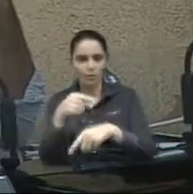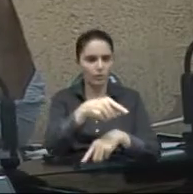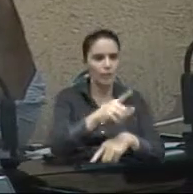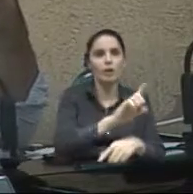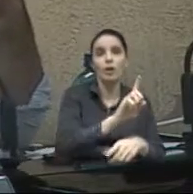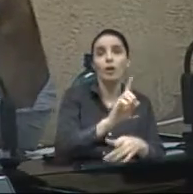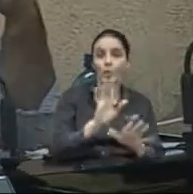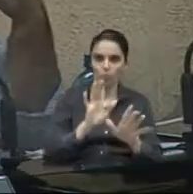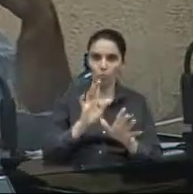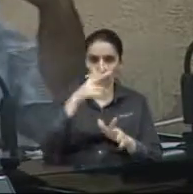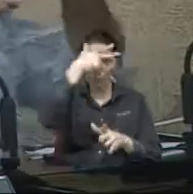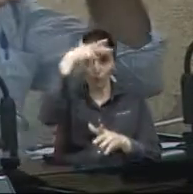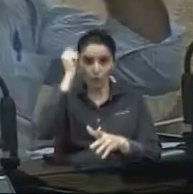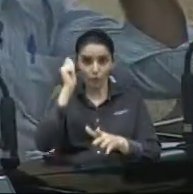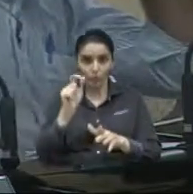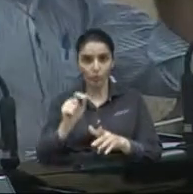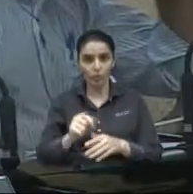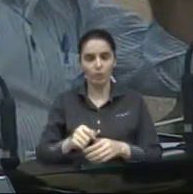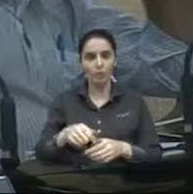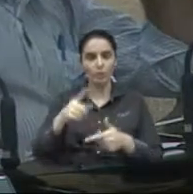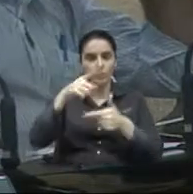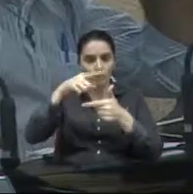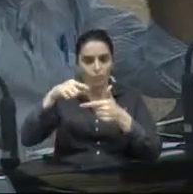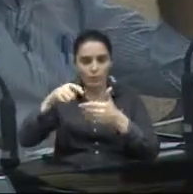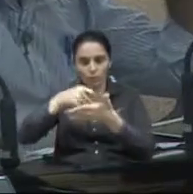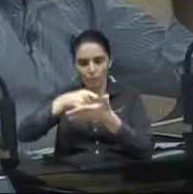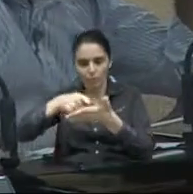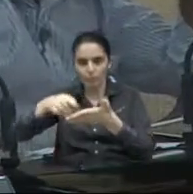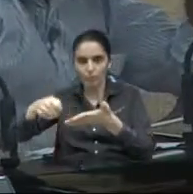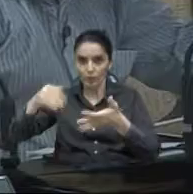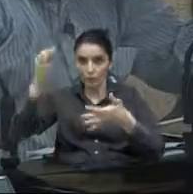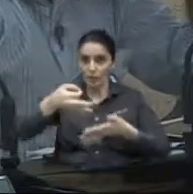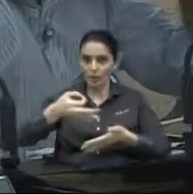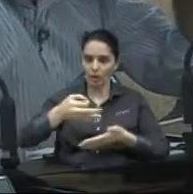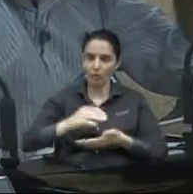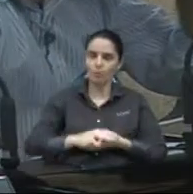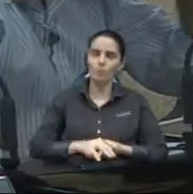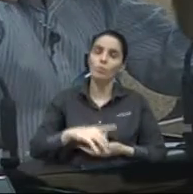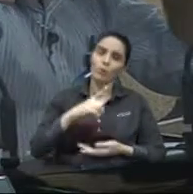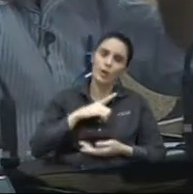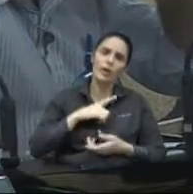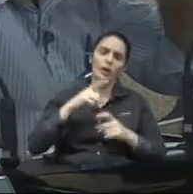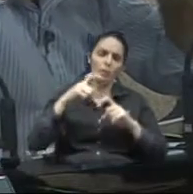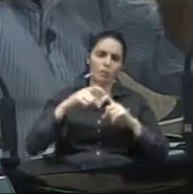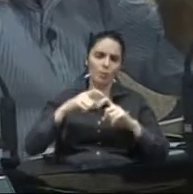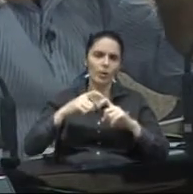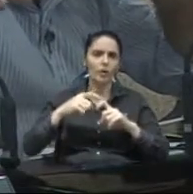competência da saúde, que já tem o médico em casa,